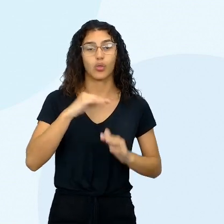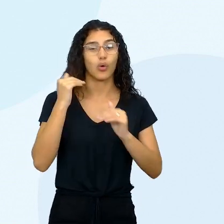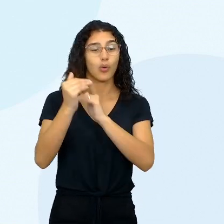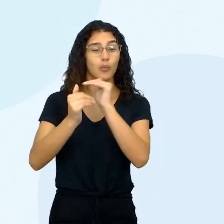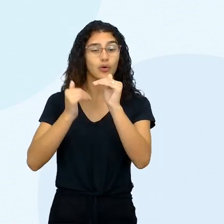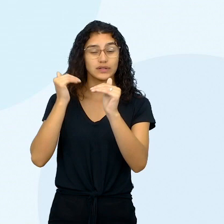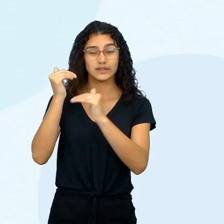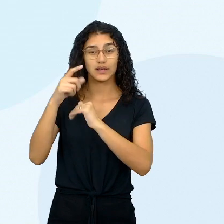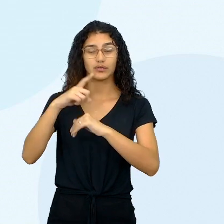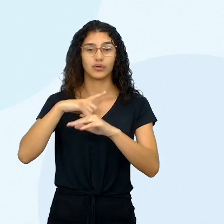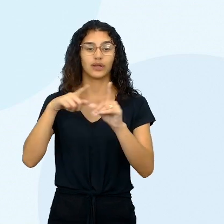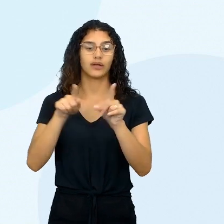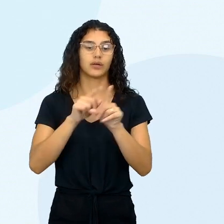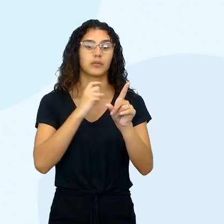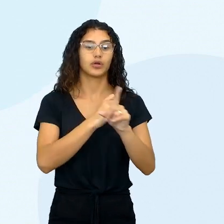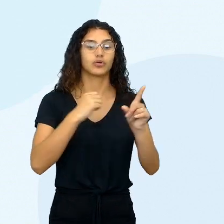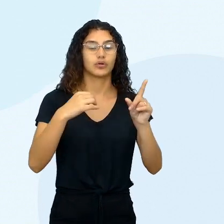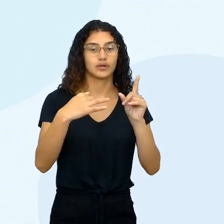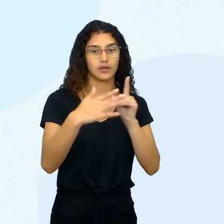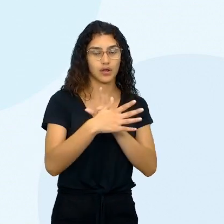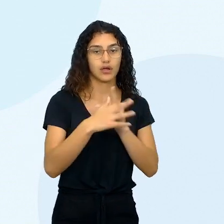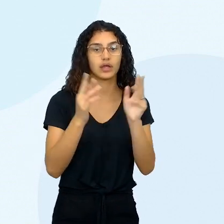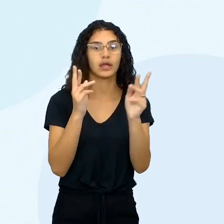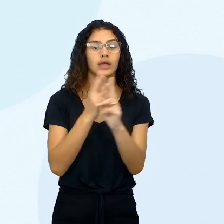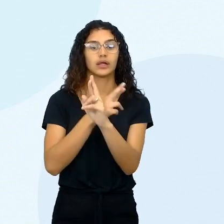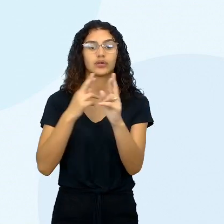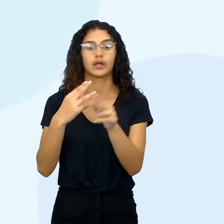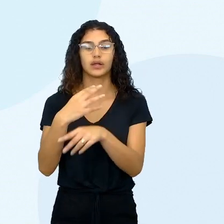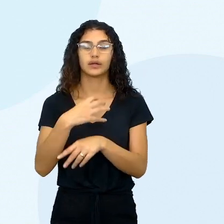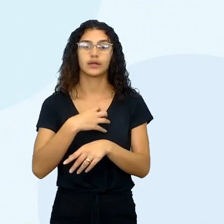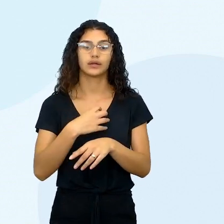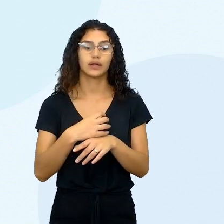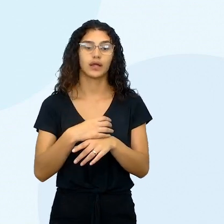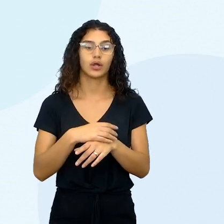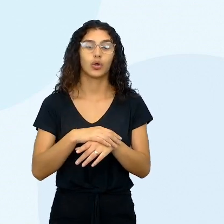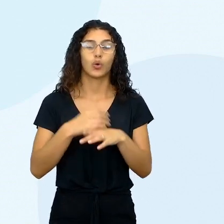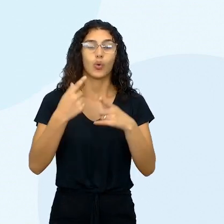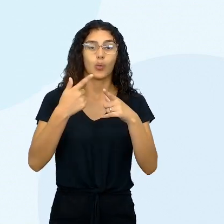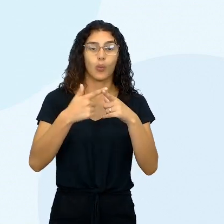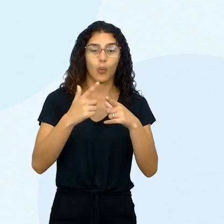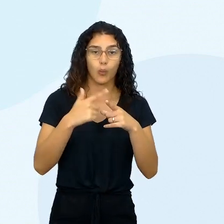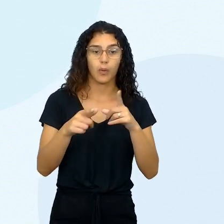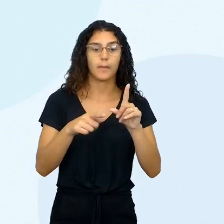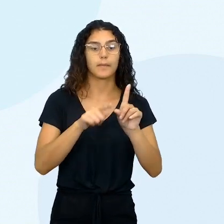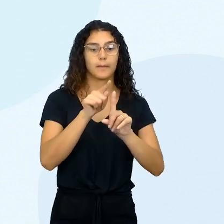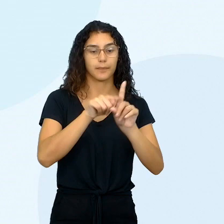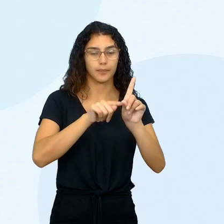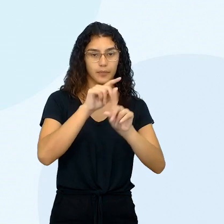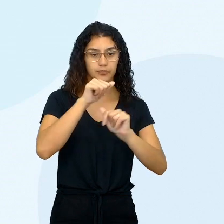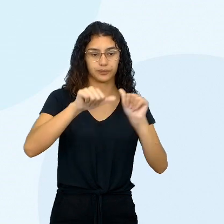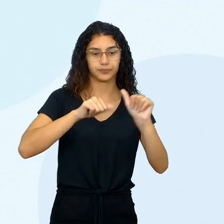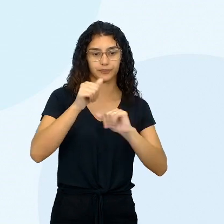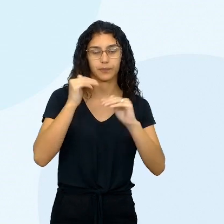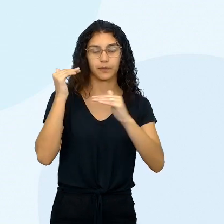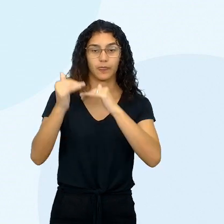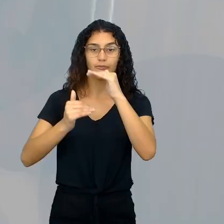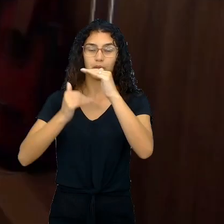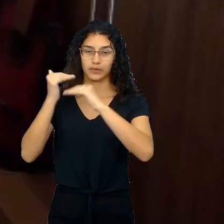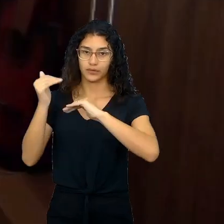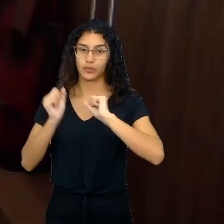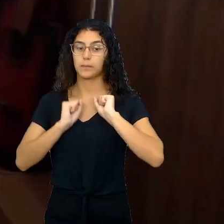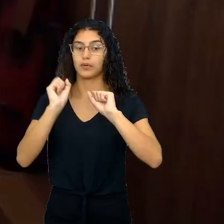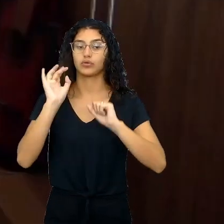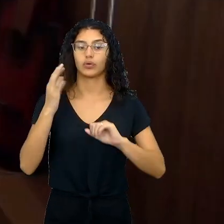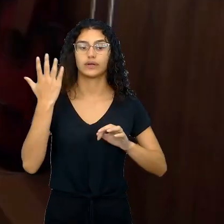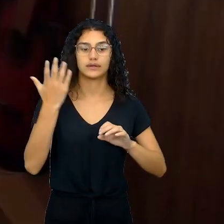processos físicos e sociais associados à questão da emergência climática, da mudança climática, né? Então, processos e